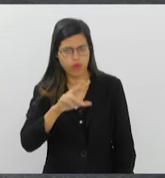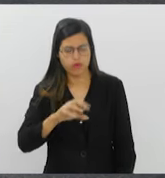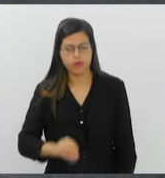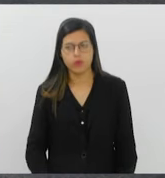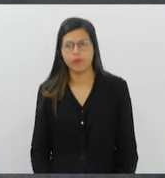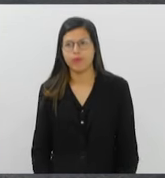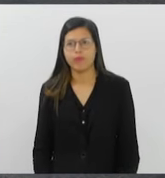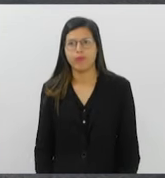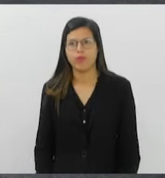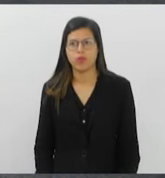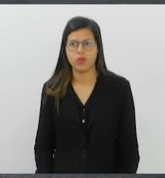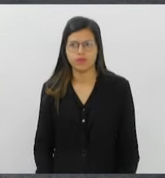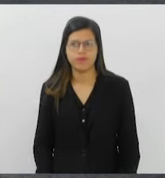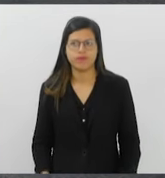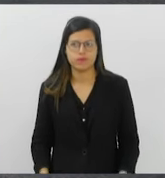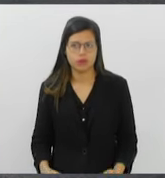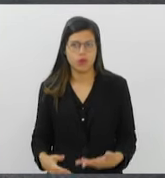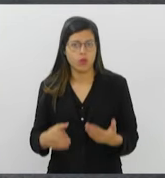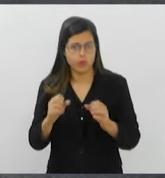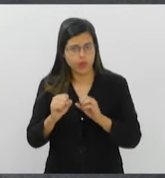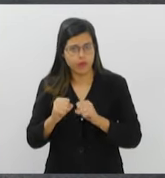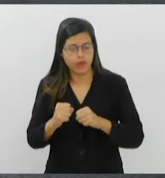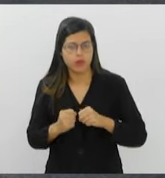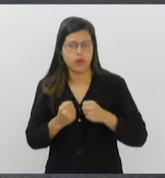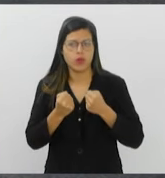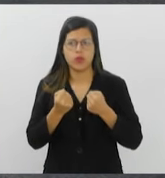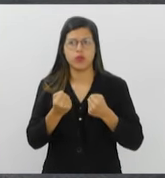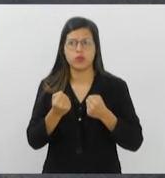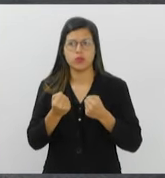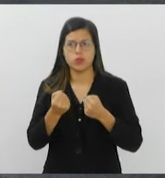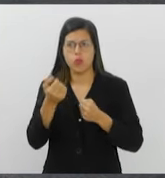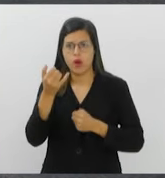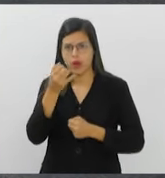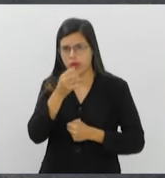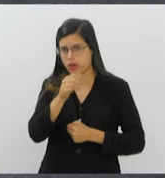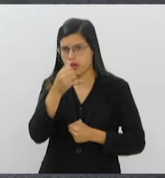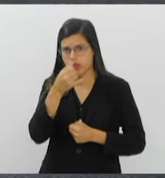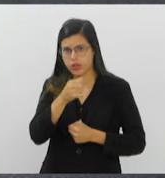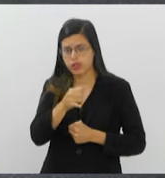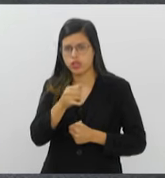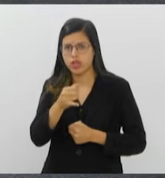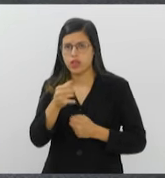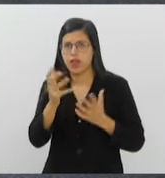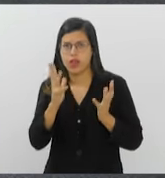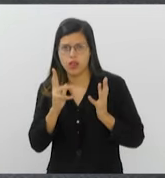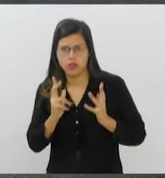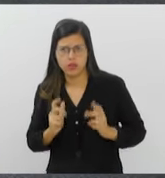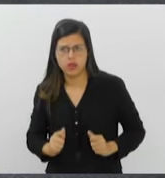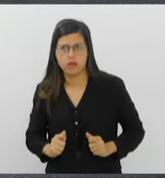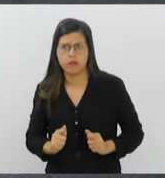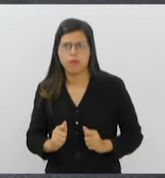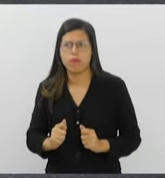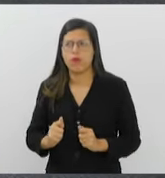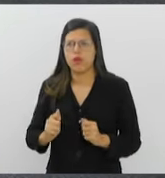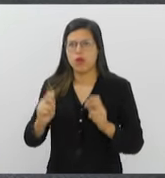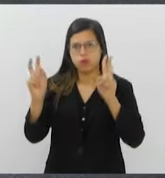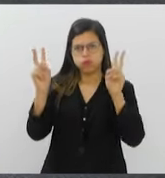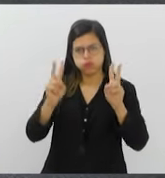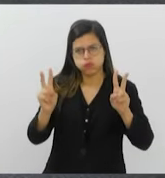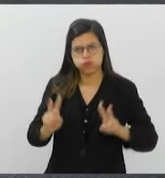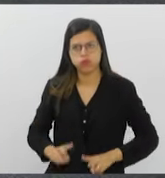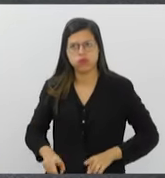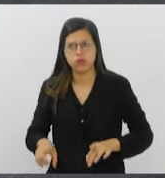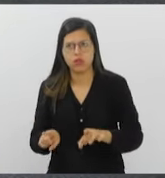que eu sou um grande defensor das energias renováveis, eólica, solar,